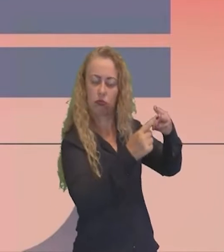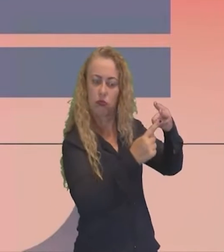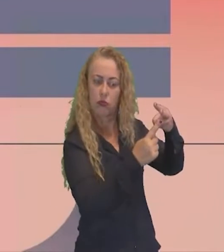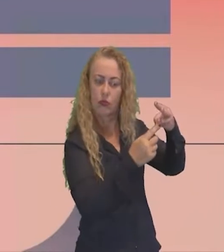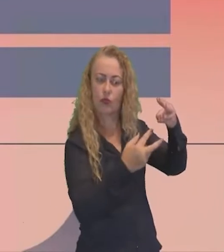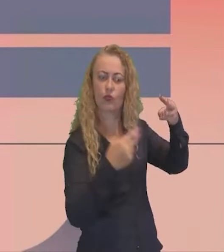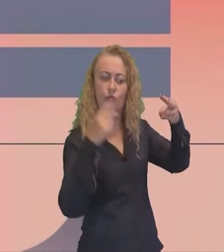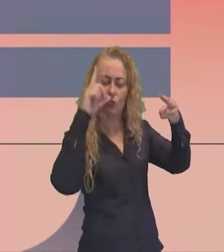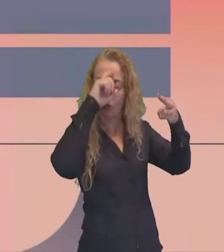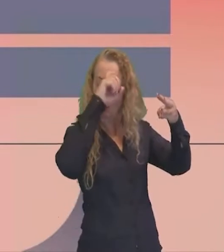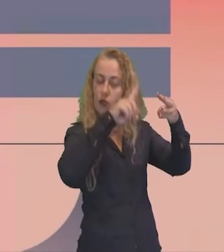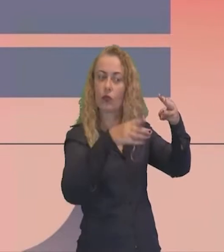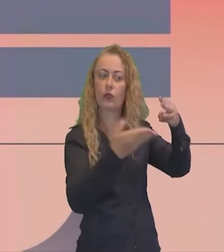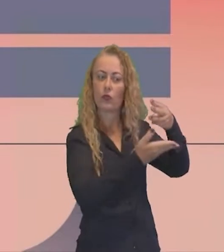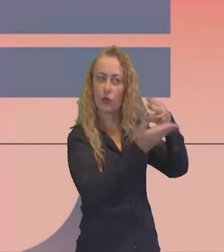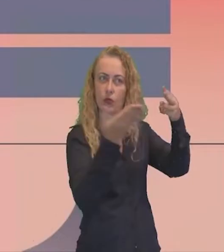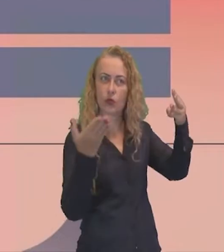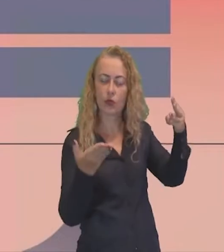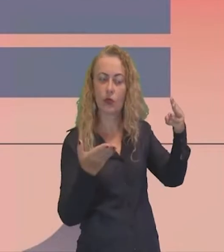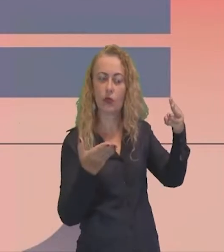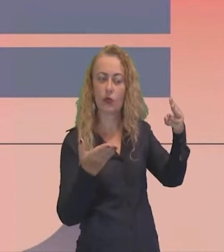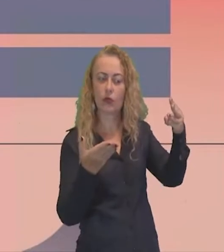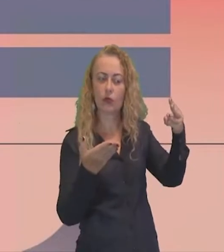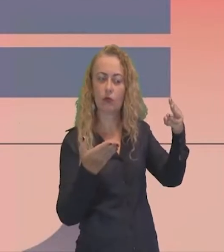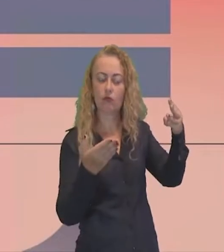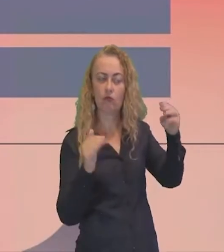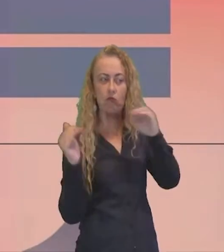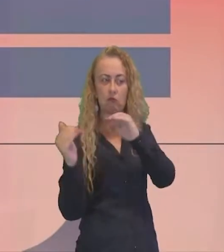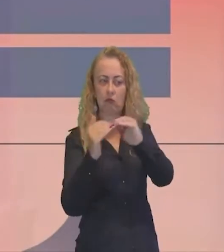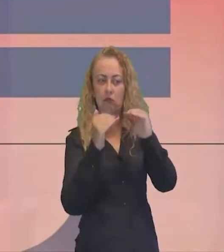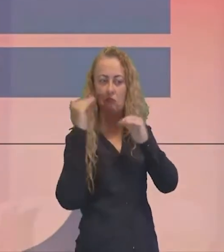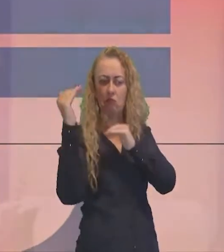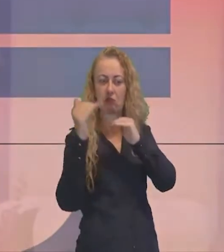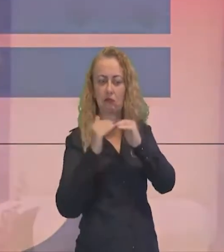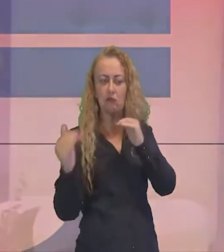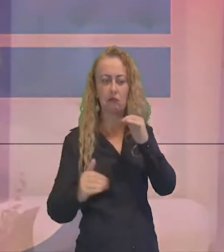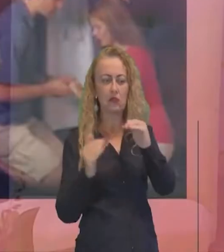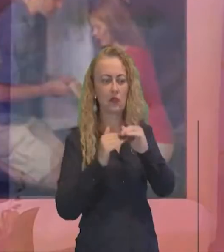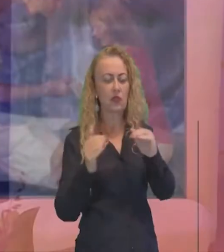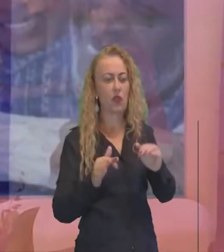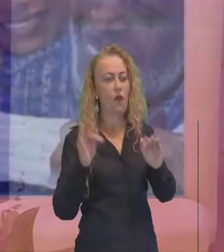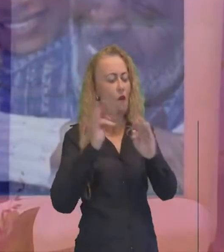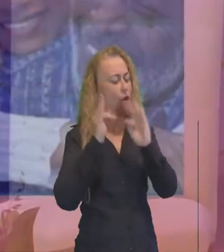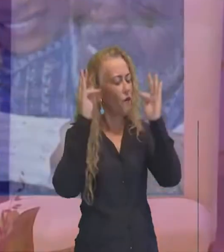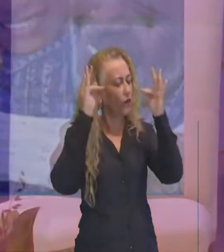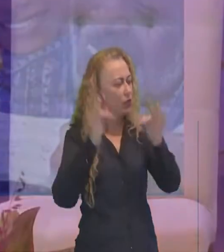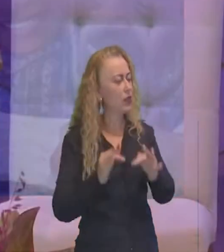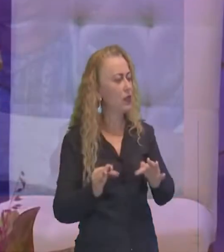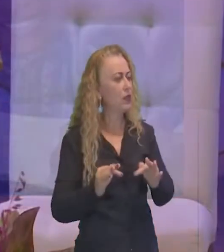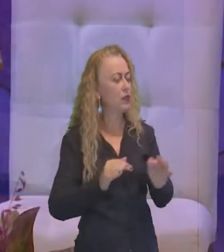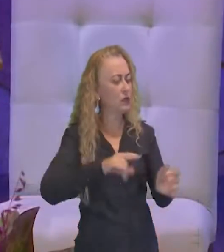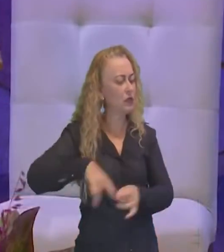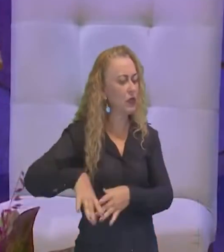incompatibilidade, algum tipo de infidelidade, algum tipo de instabilidade,